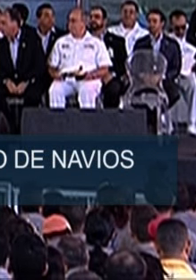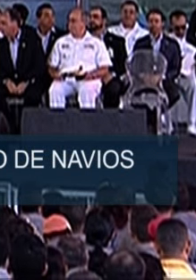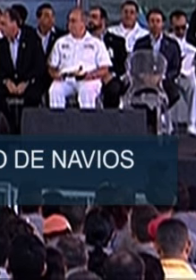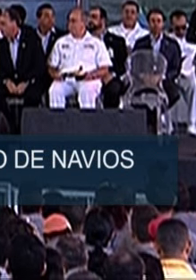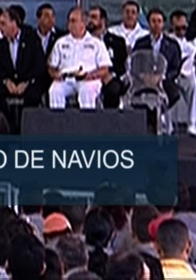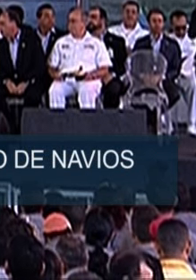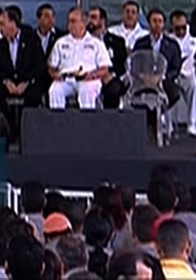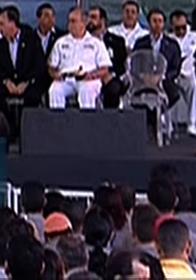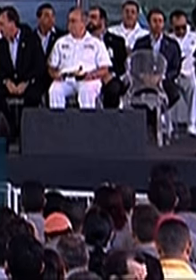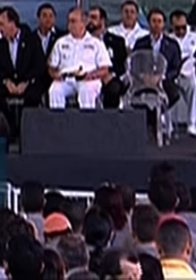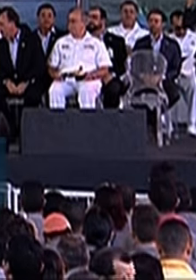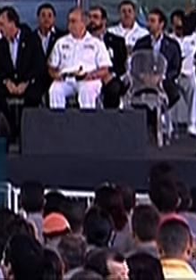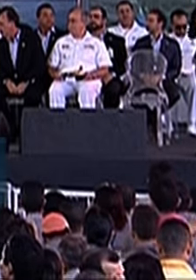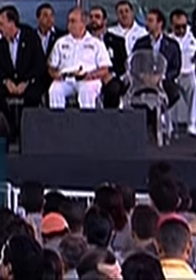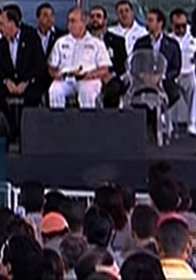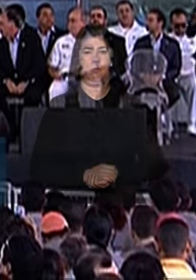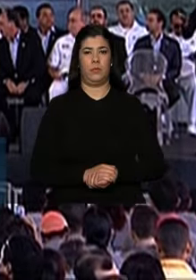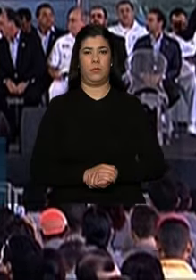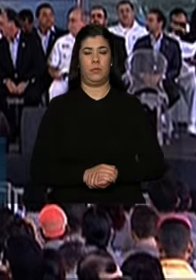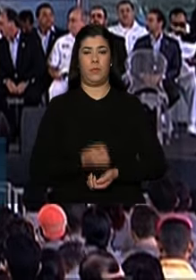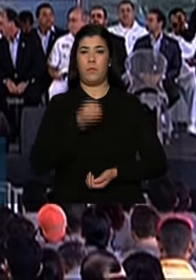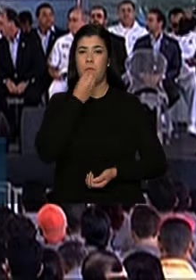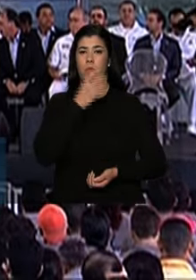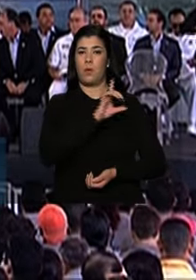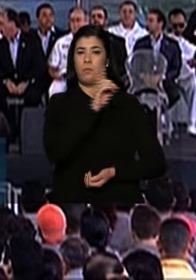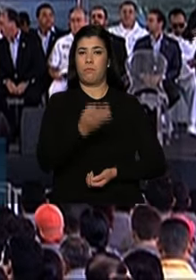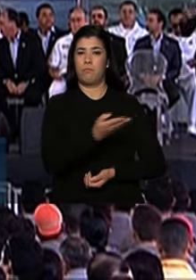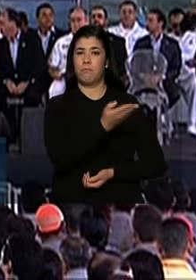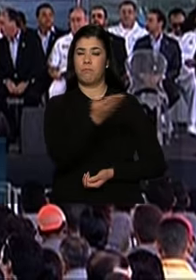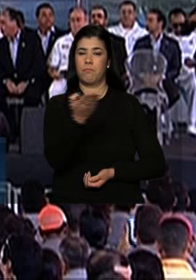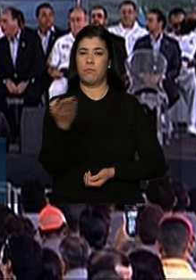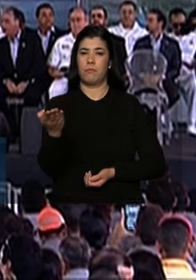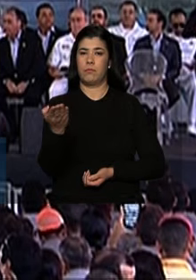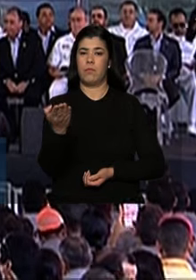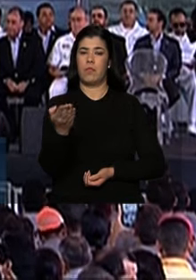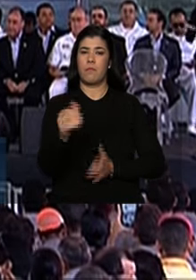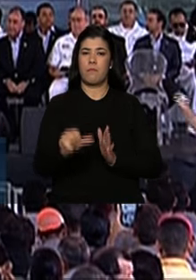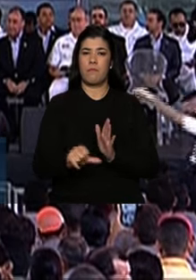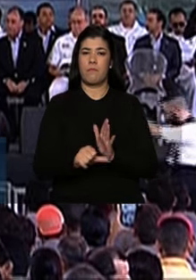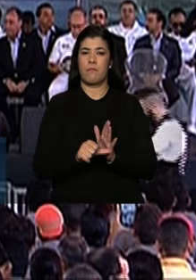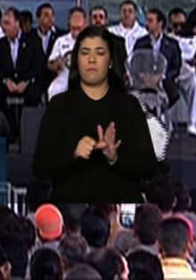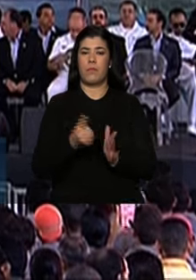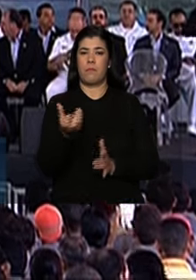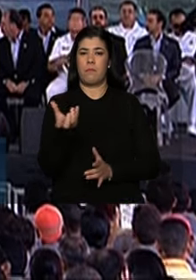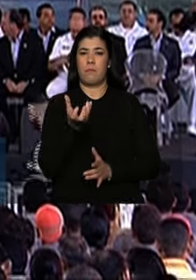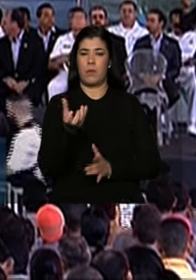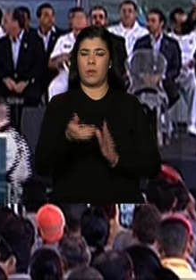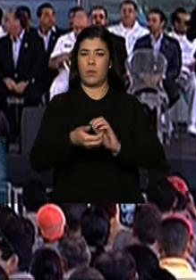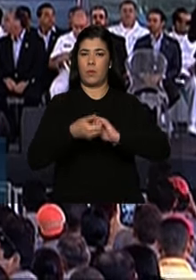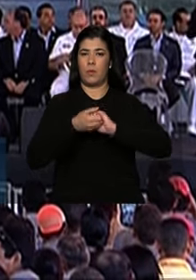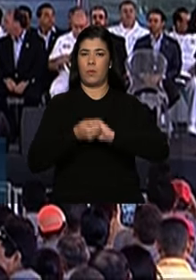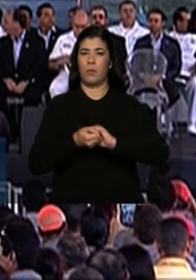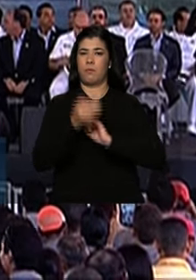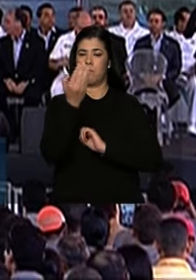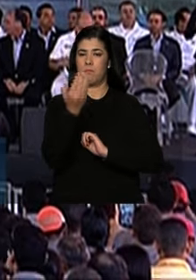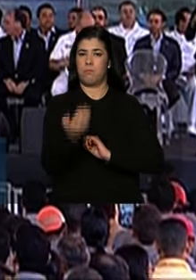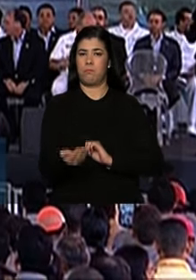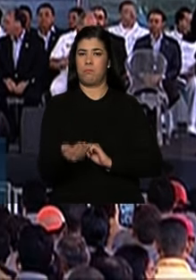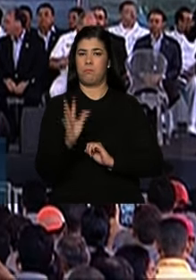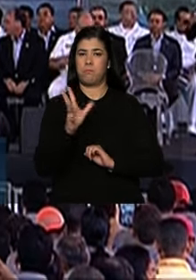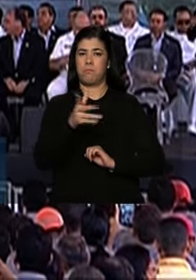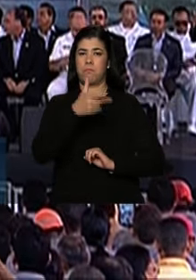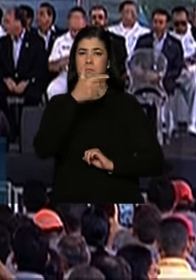Bom dia a todos e a todas. Gostaria de inicialmente cumprimentar a excelentíssima